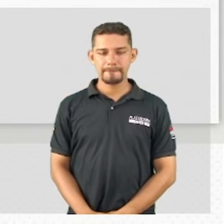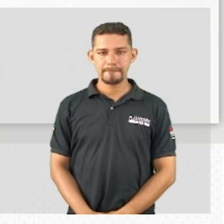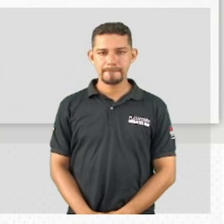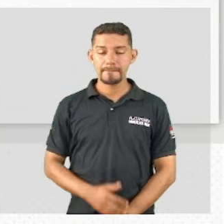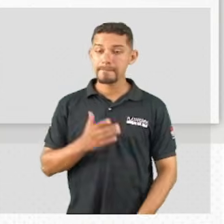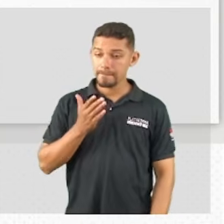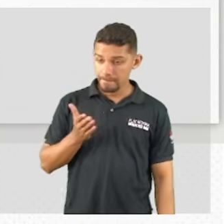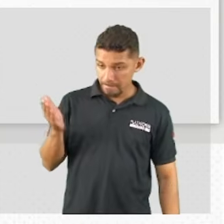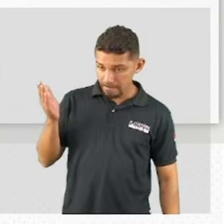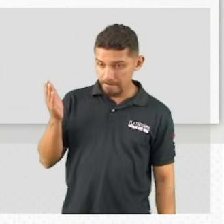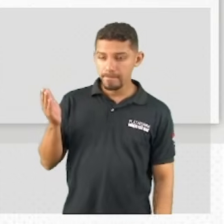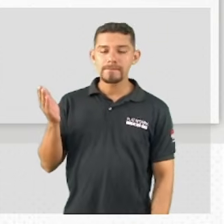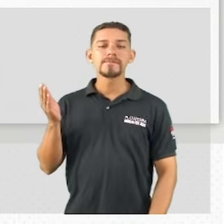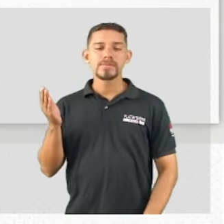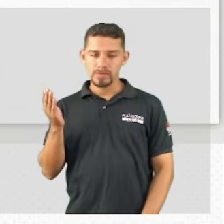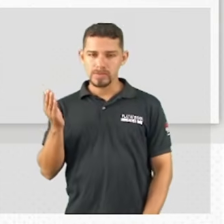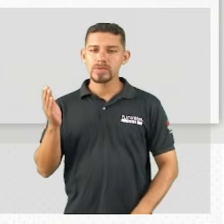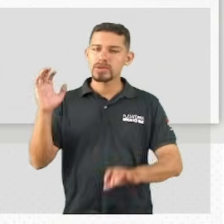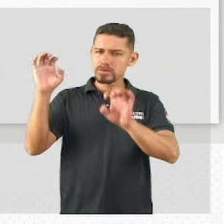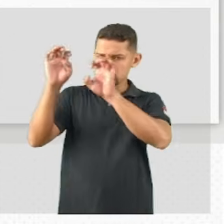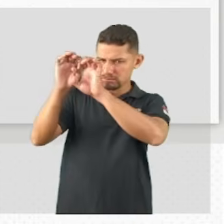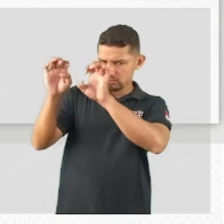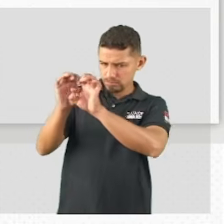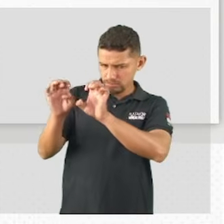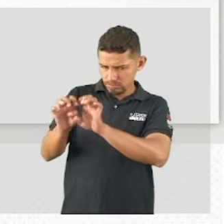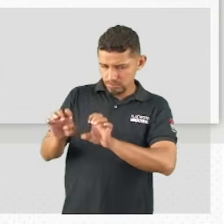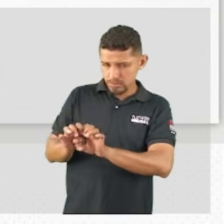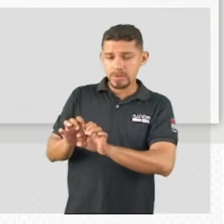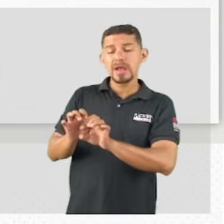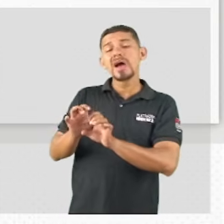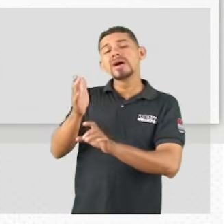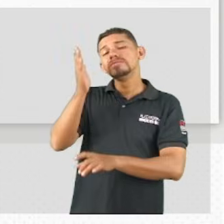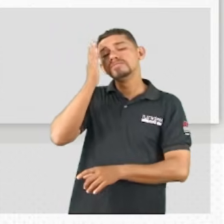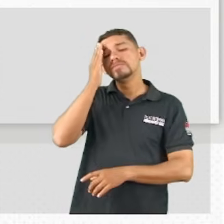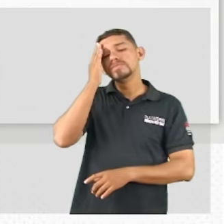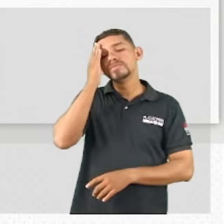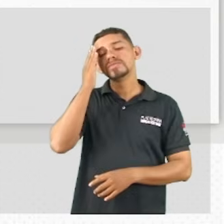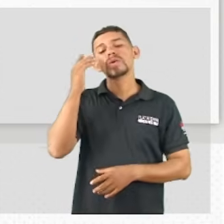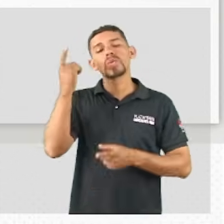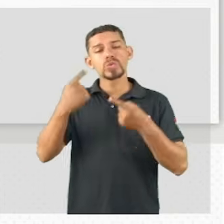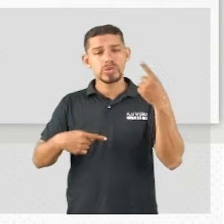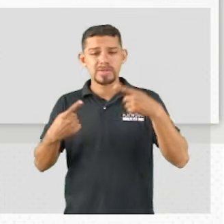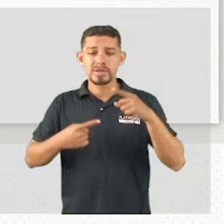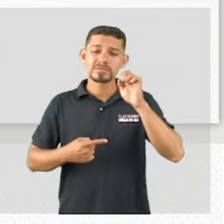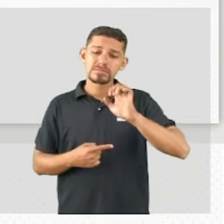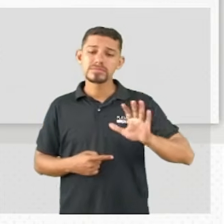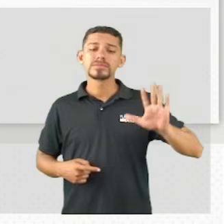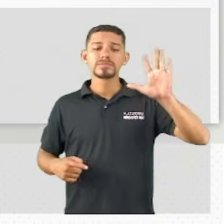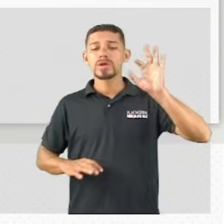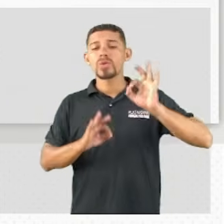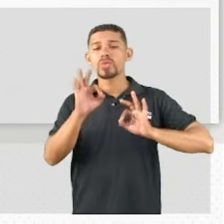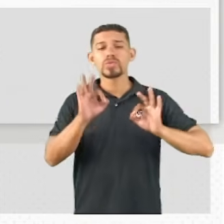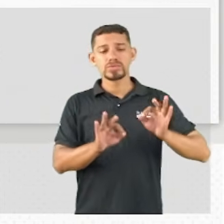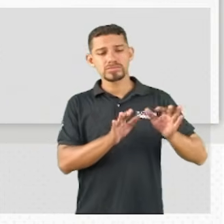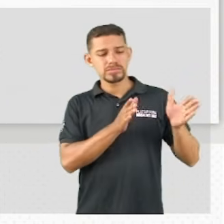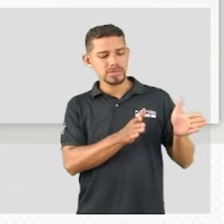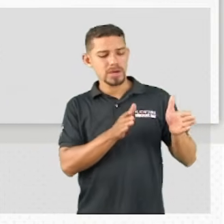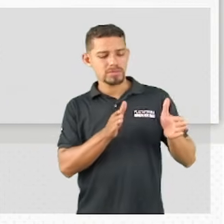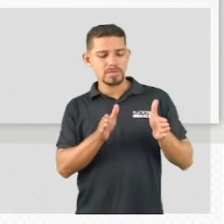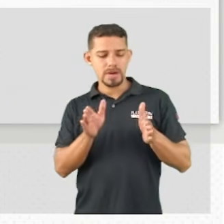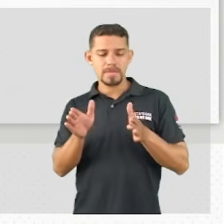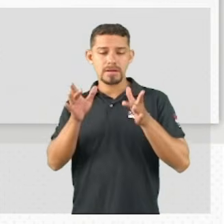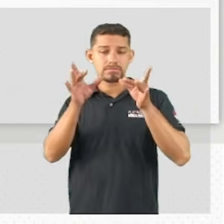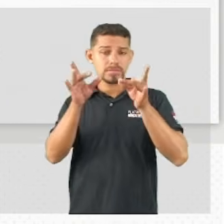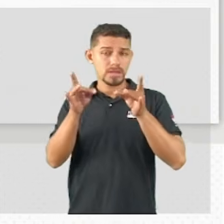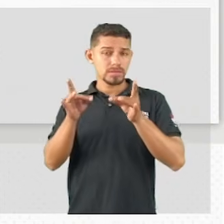E aqui a gente ainda, para a estrutura, a gente vai entender que o debate, geralmente, ele é organizado em etapas específicas,